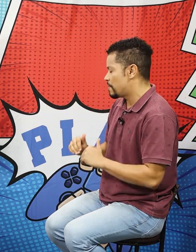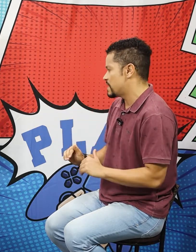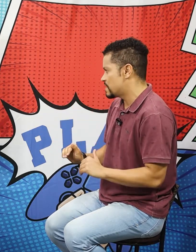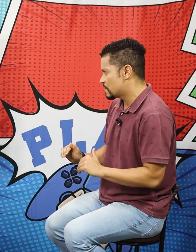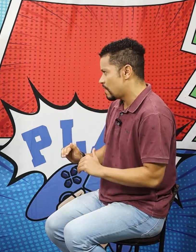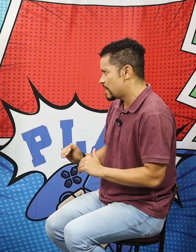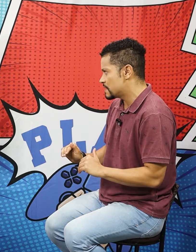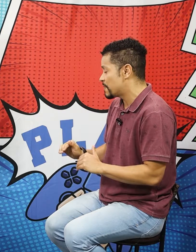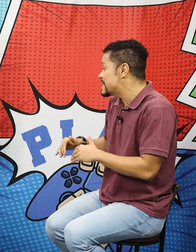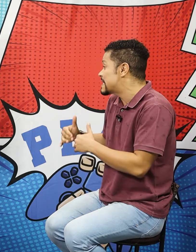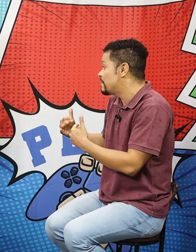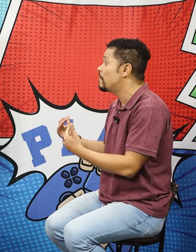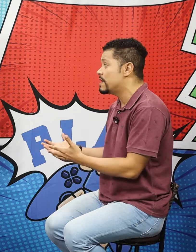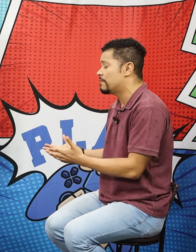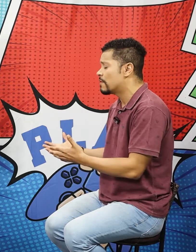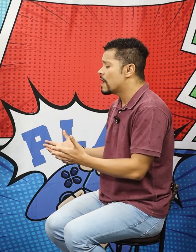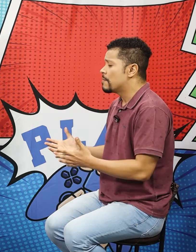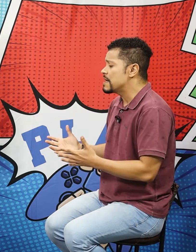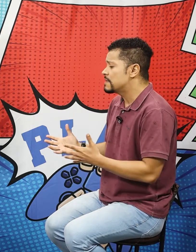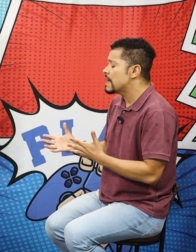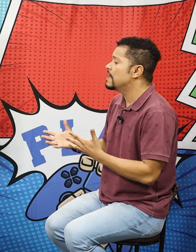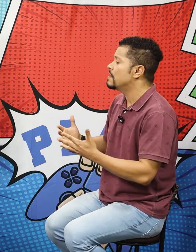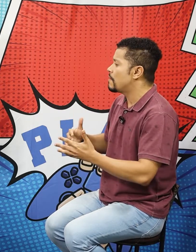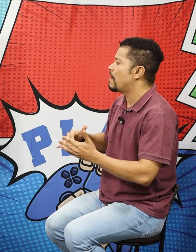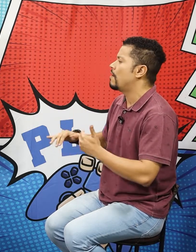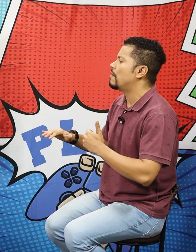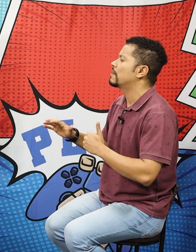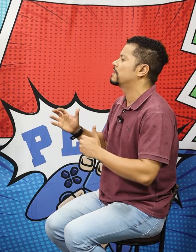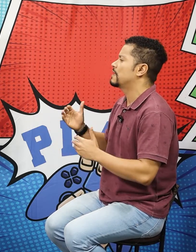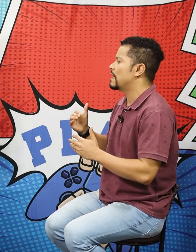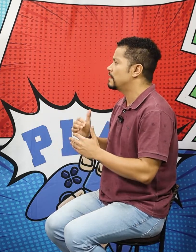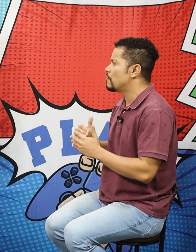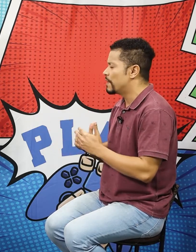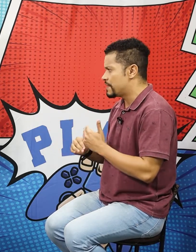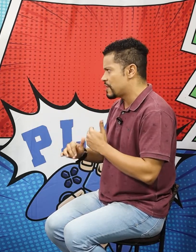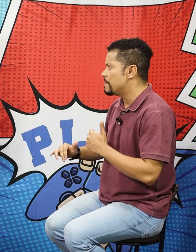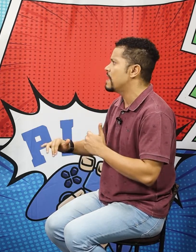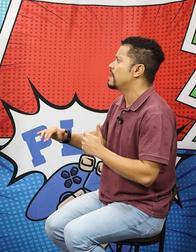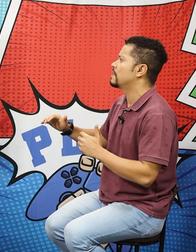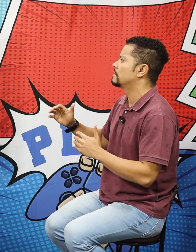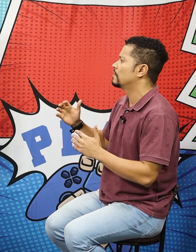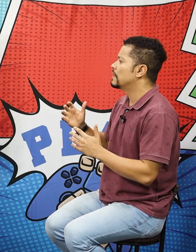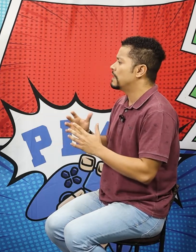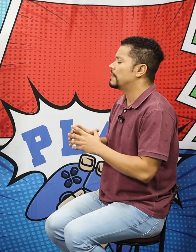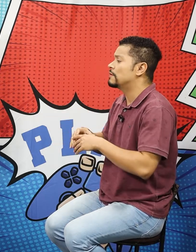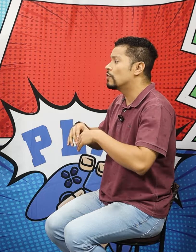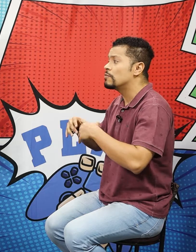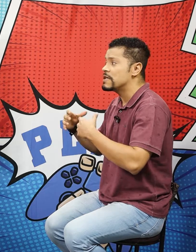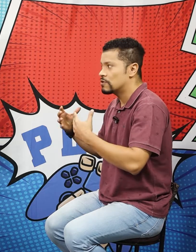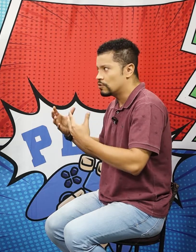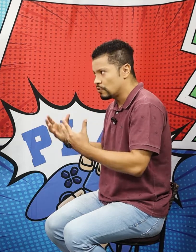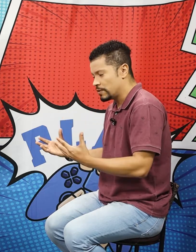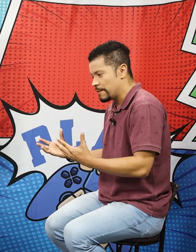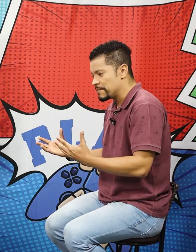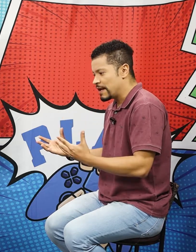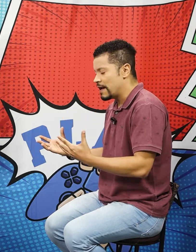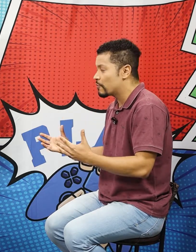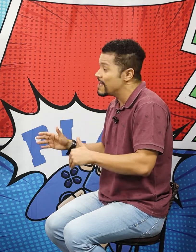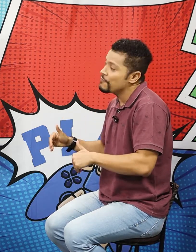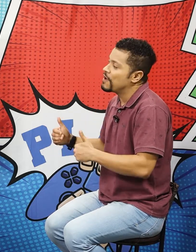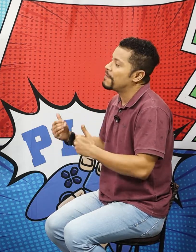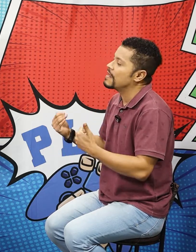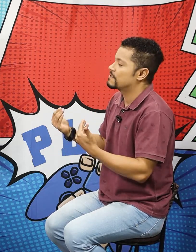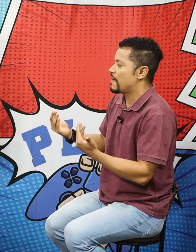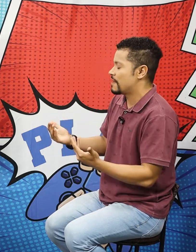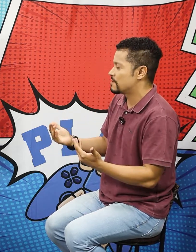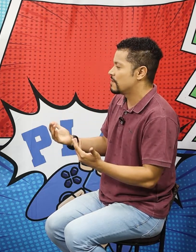suas próprias histórias para escrever o livro. Mas tem ali uma ordem, né, tem um planejamento, né, tem toda uma estrutura. Né? O